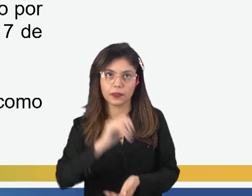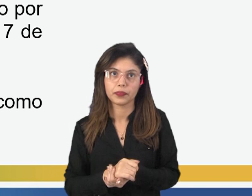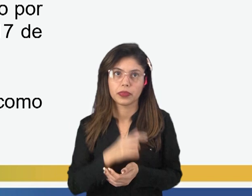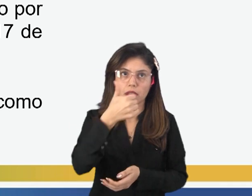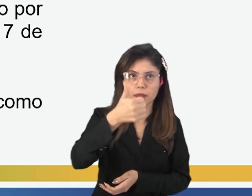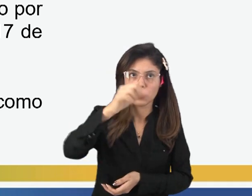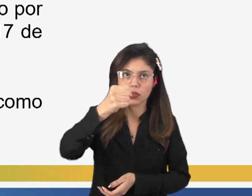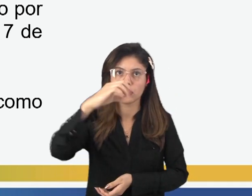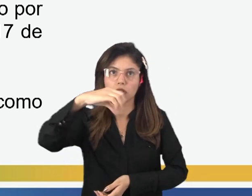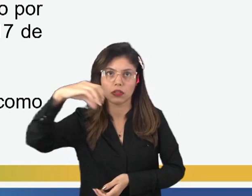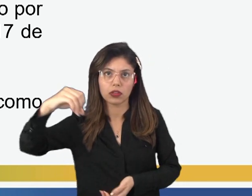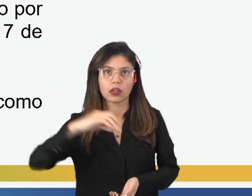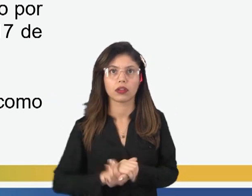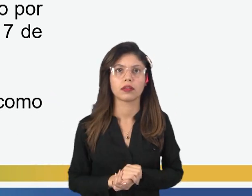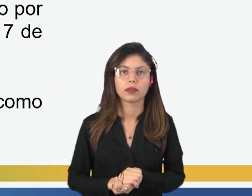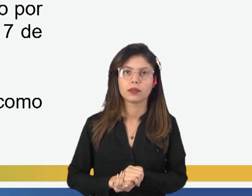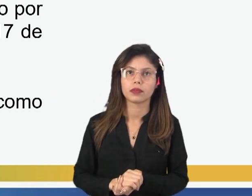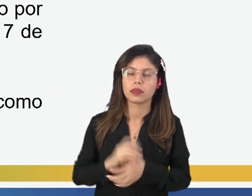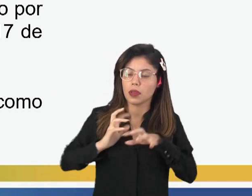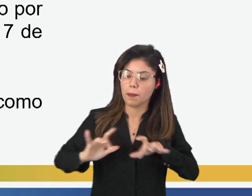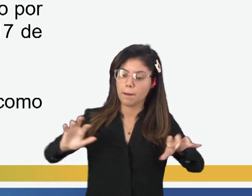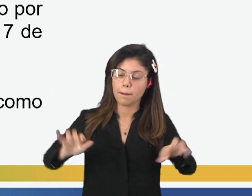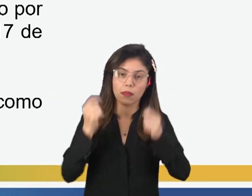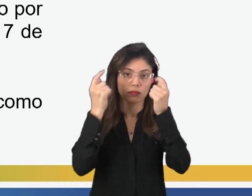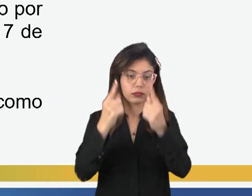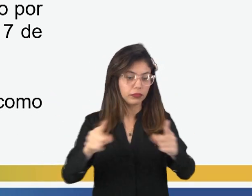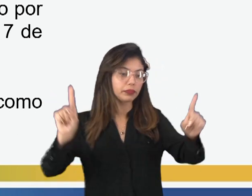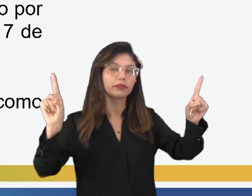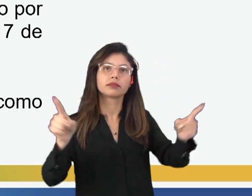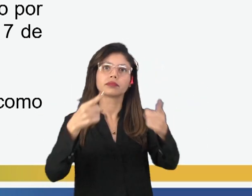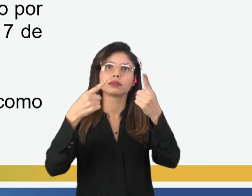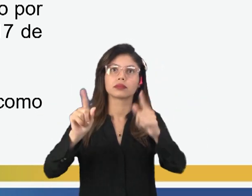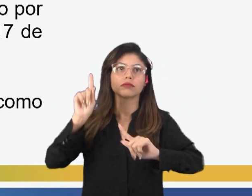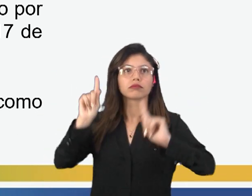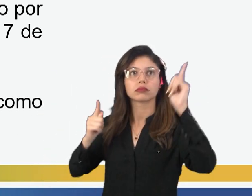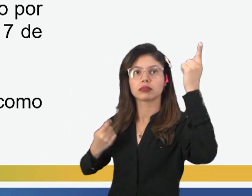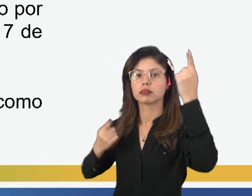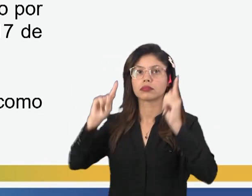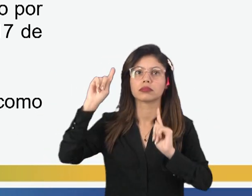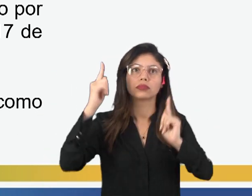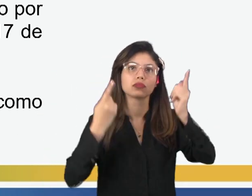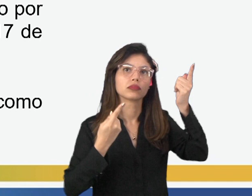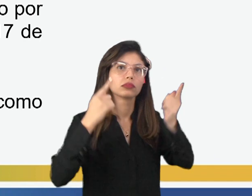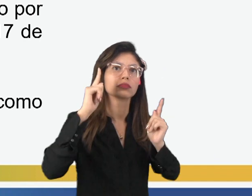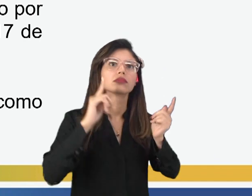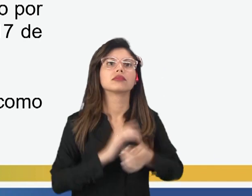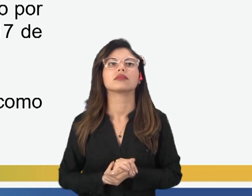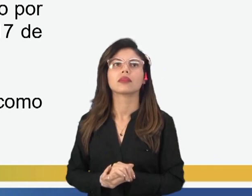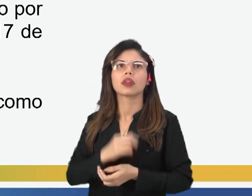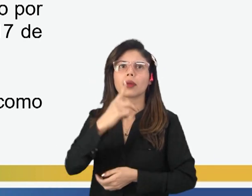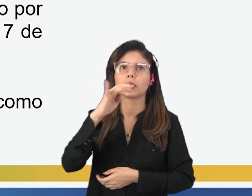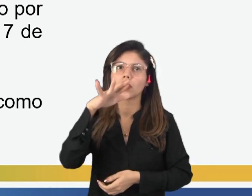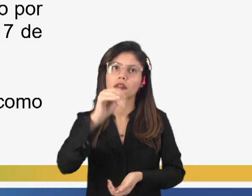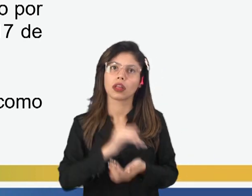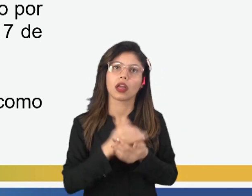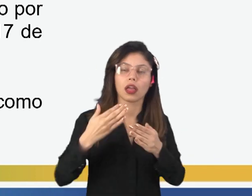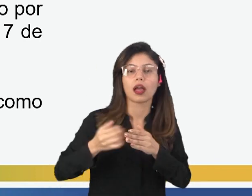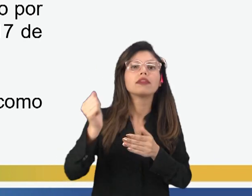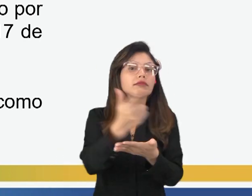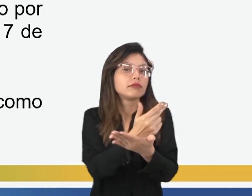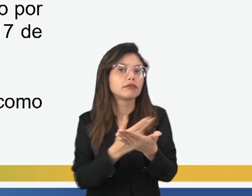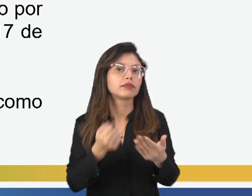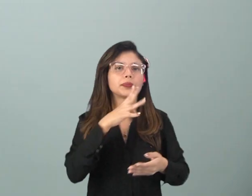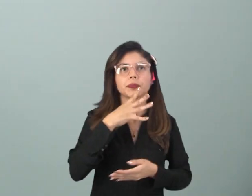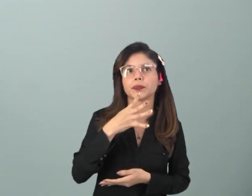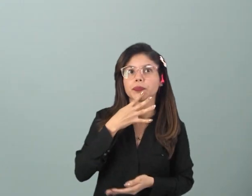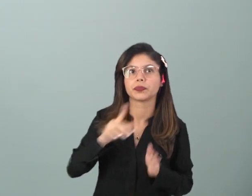em 1899 forma a primeira marchinha de carnaval Ó Abre Alas. E essa artista ela foi reconhecida por